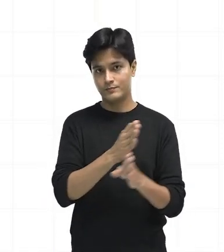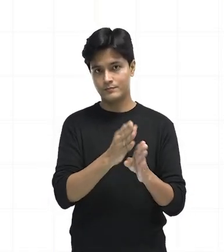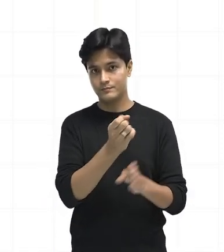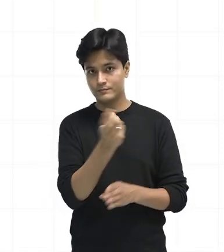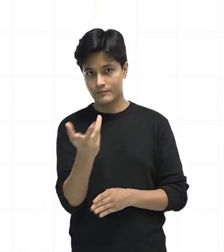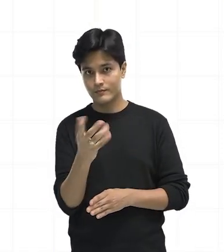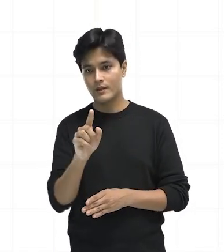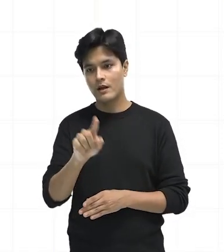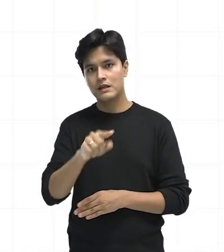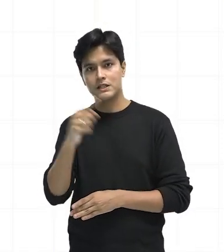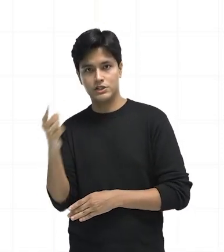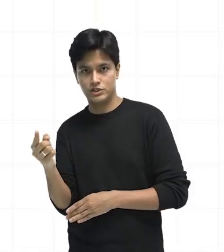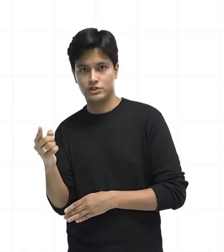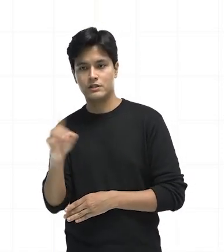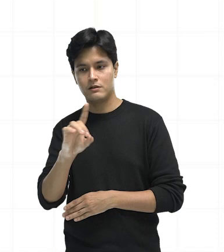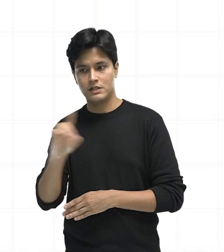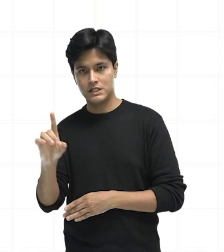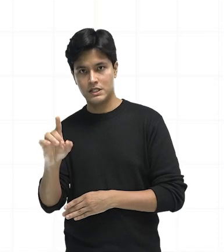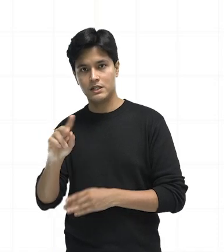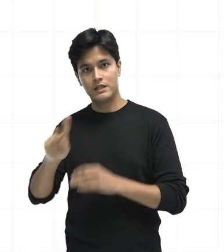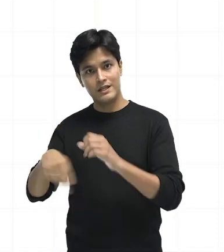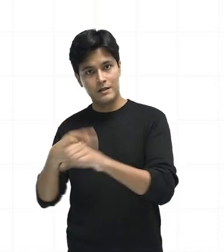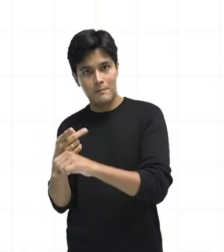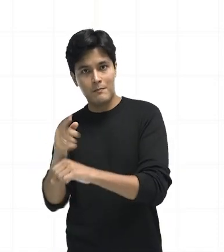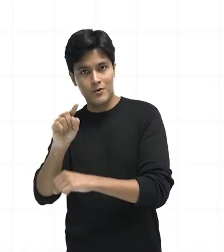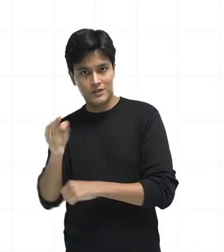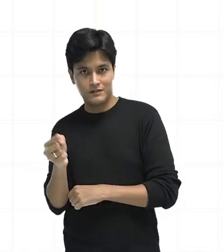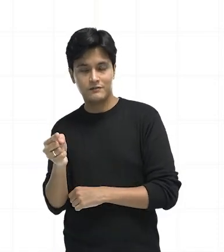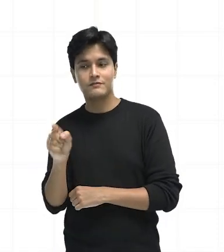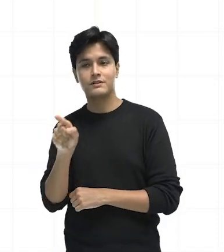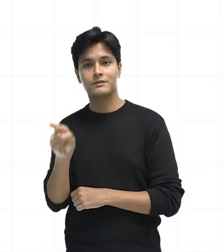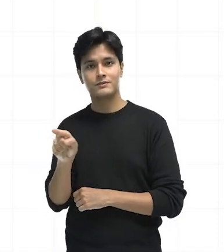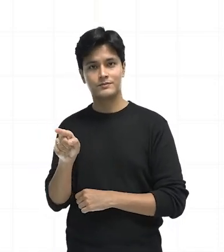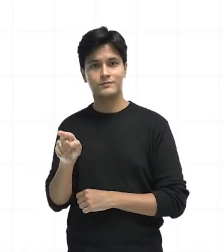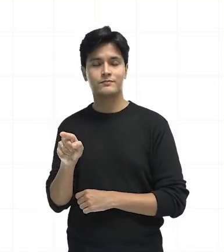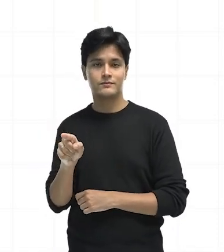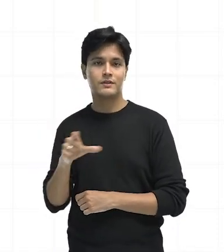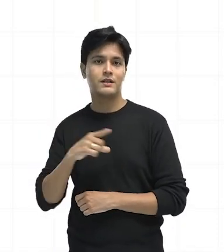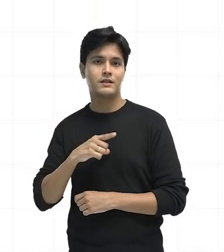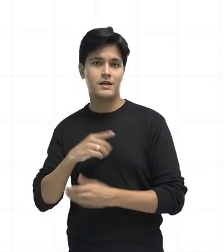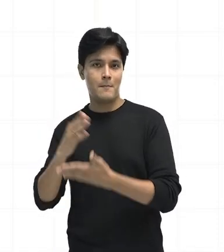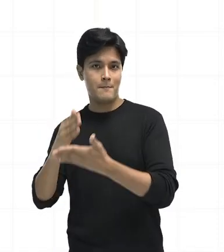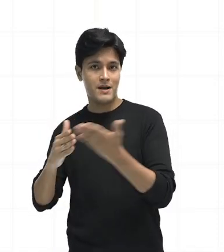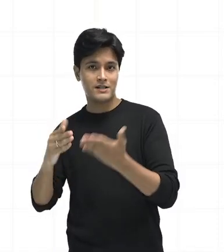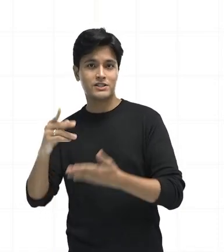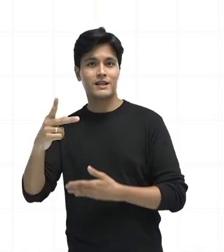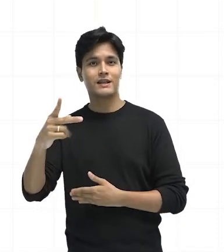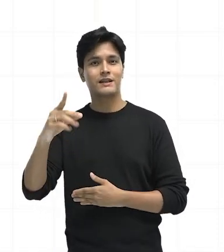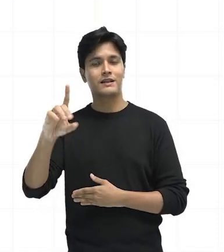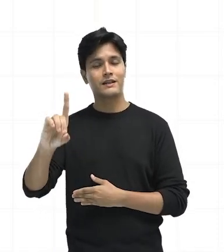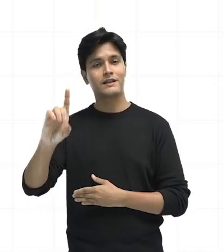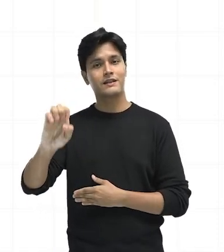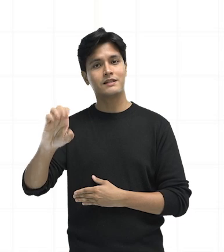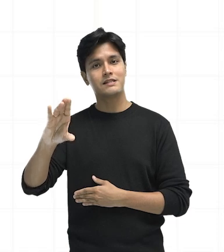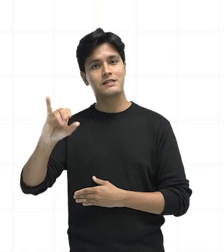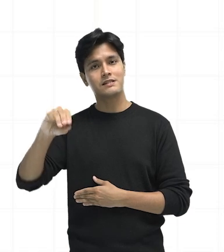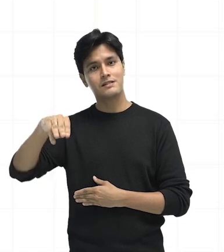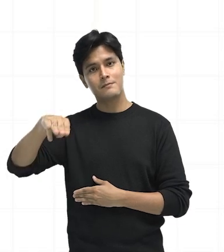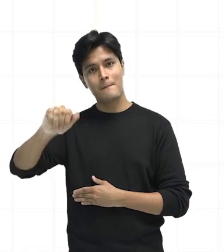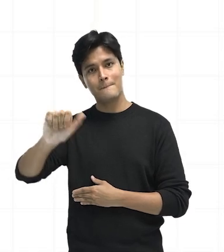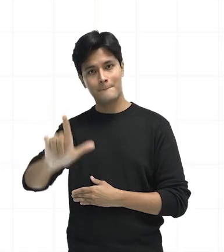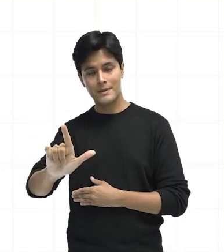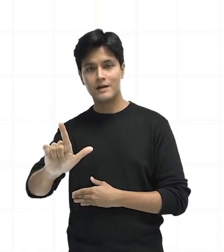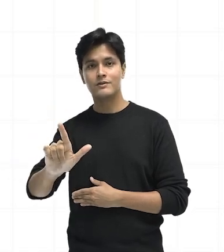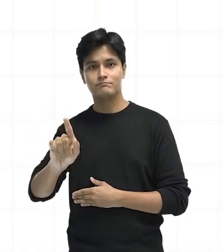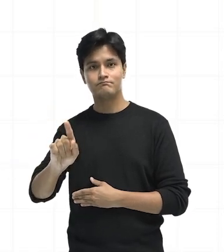à direita da vírgula, depois da vírgula, nós chamamos de parte decimal, tá? Apesar desse